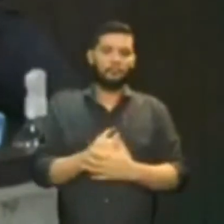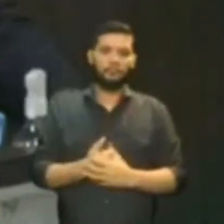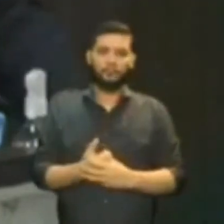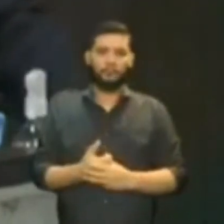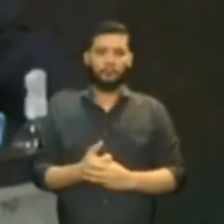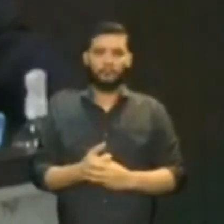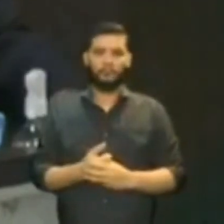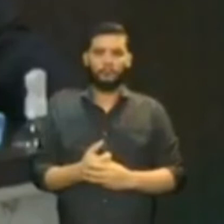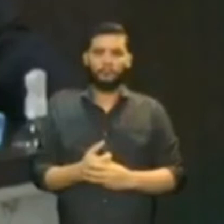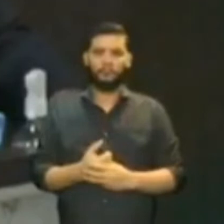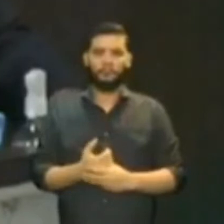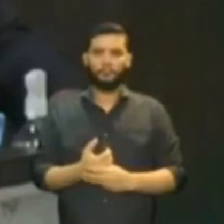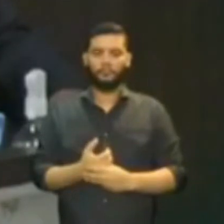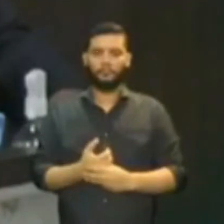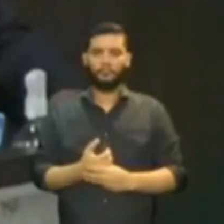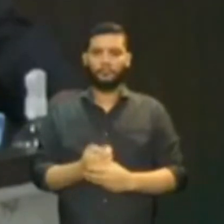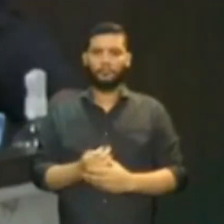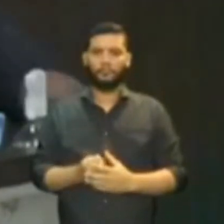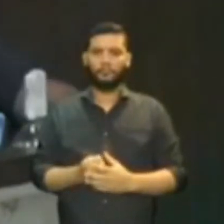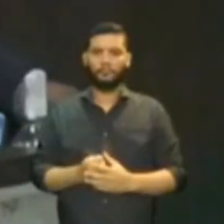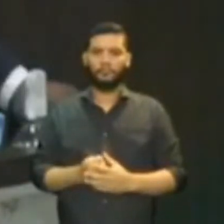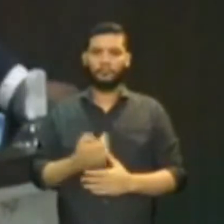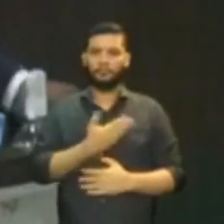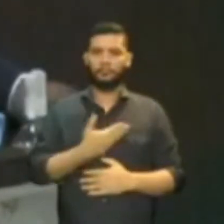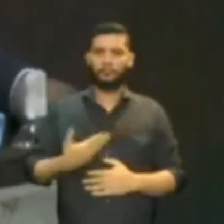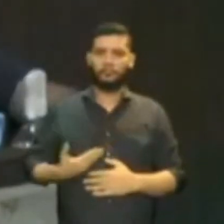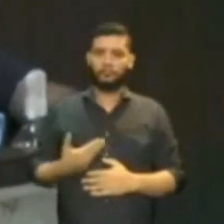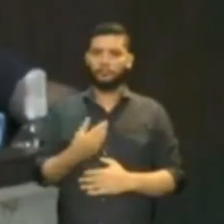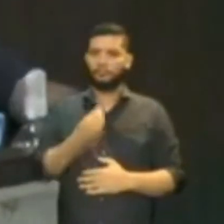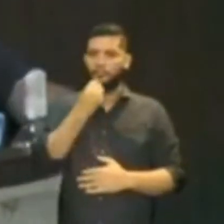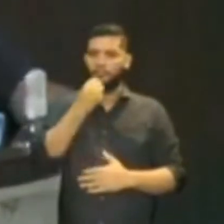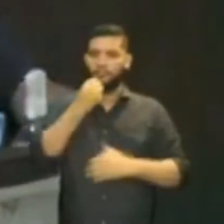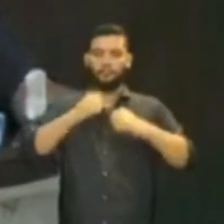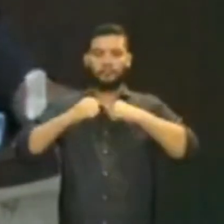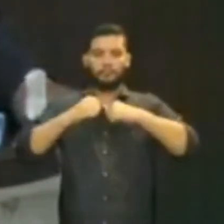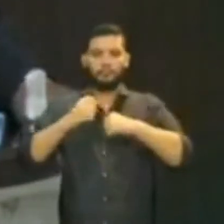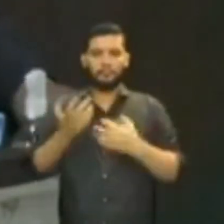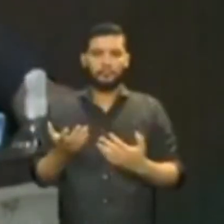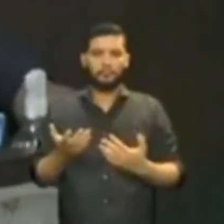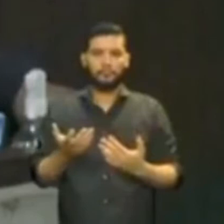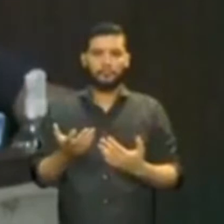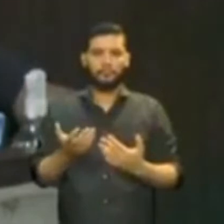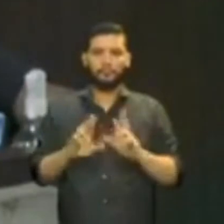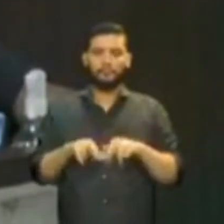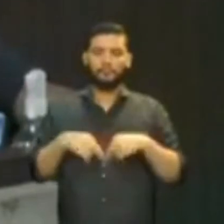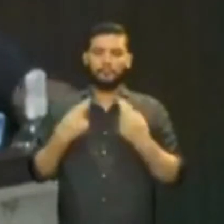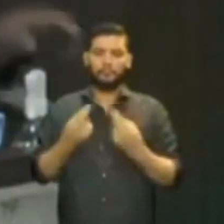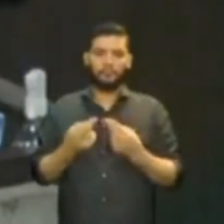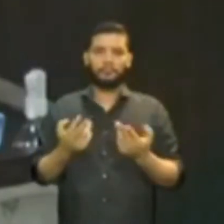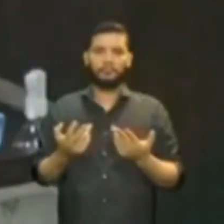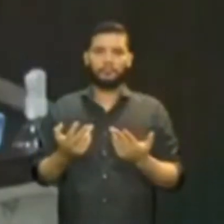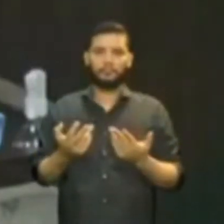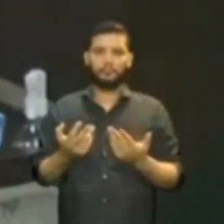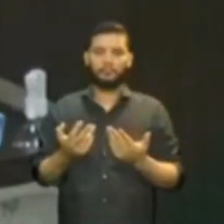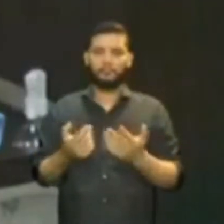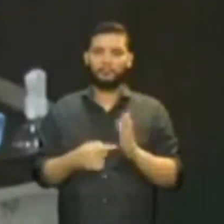Começou muito errado. O governo era para ter discutido, era para ter feito reunião, para